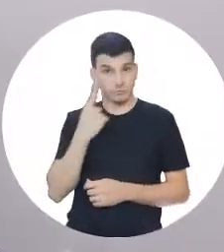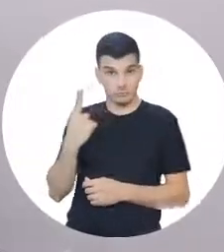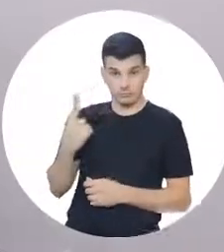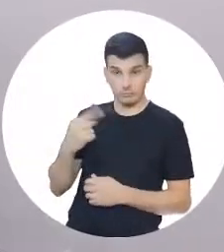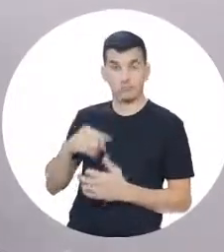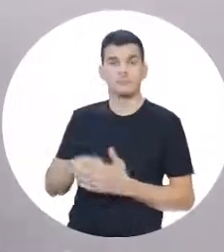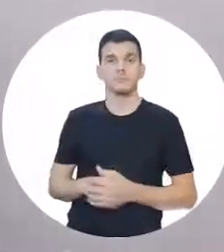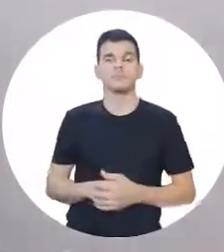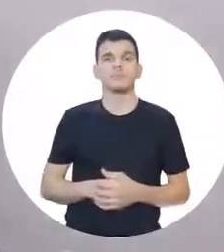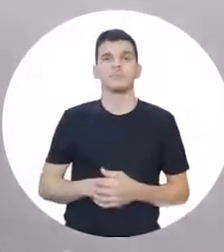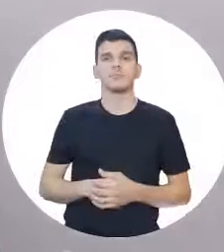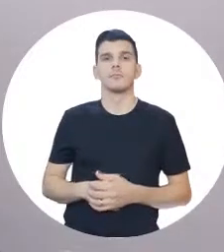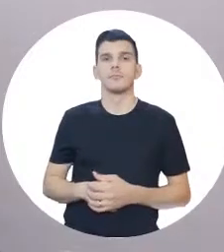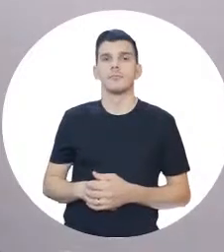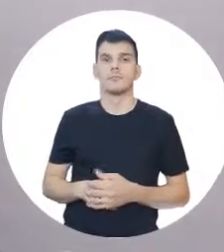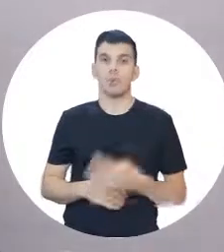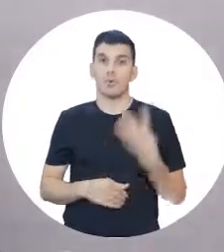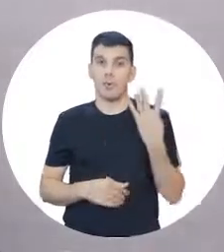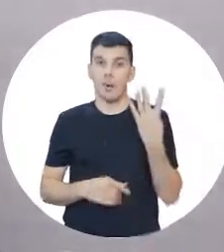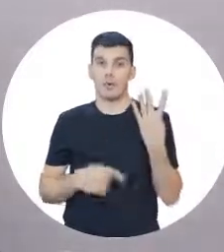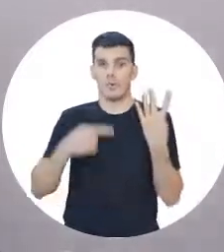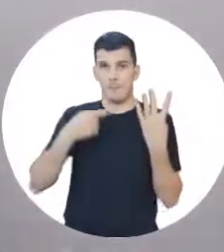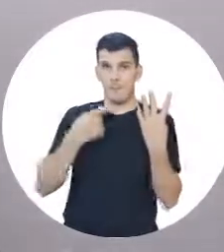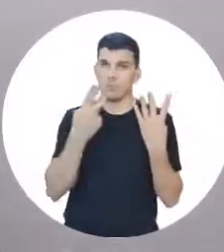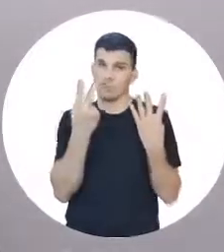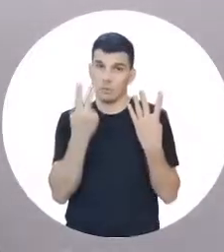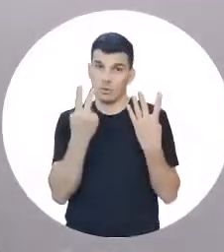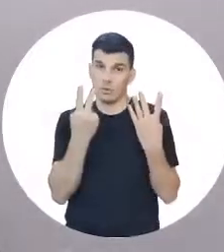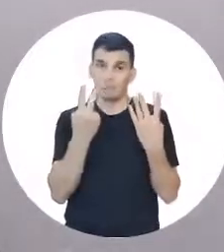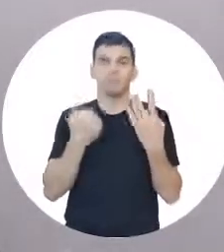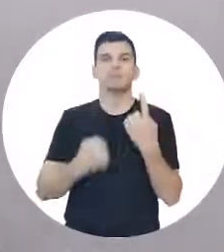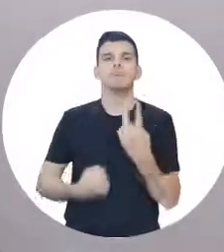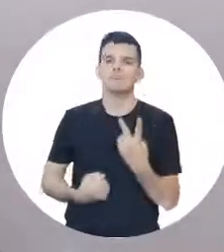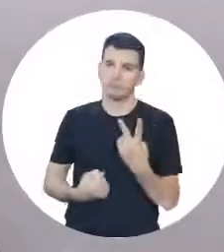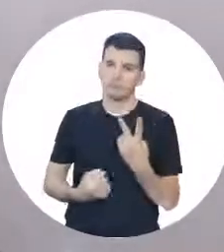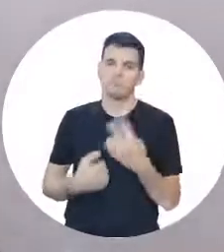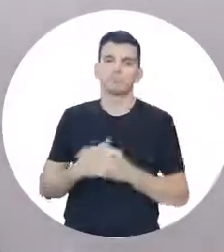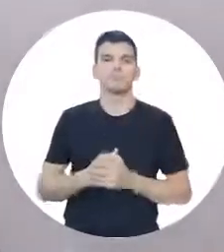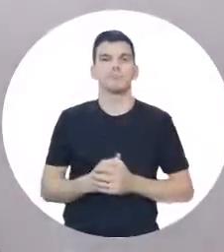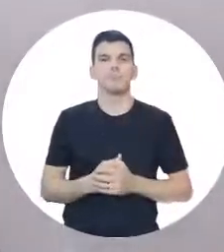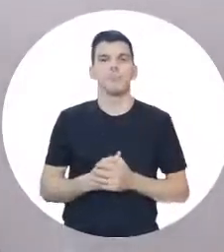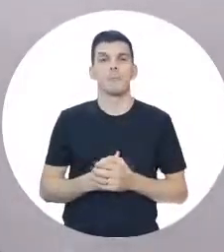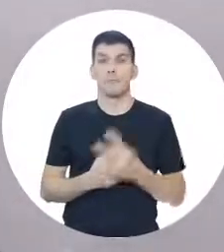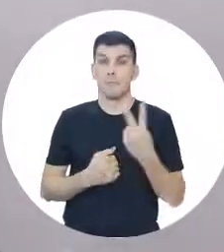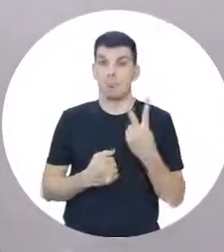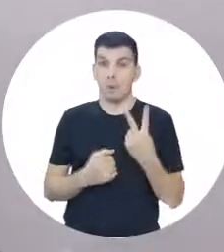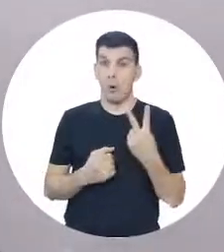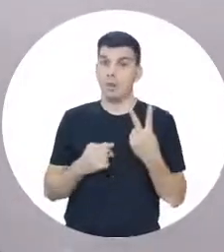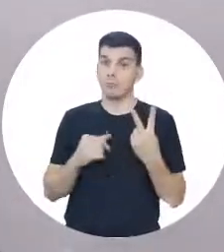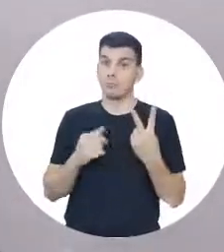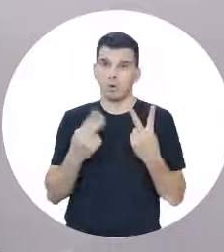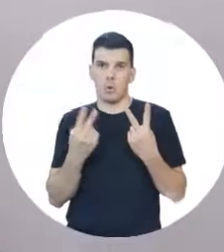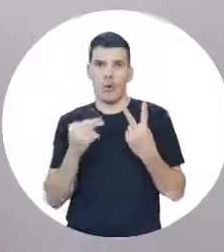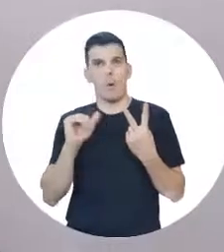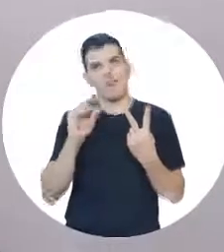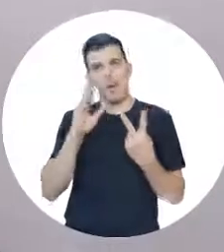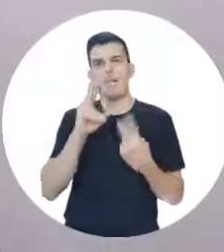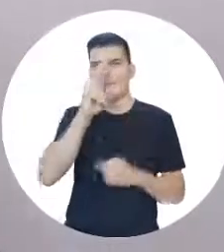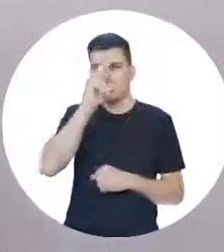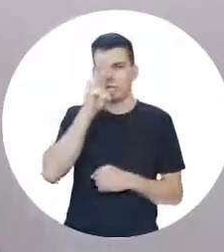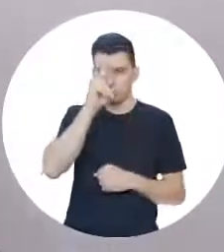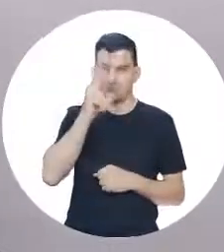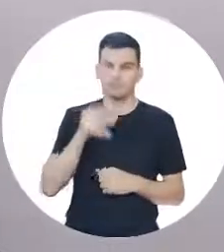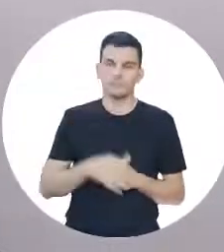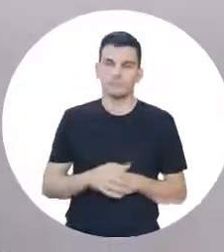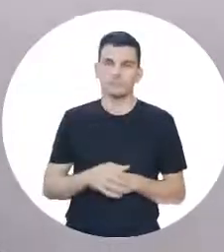4. Menos 2 hidrogênios. Vai dar 2 ao todo, certo? 2, se for maior ou igual,